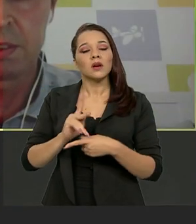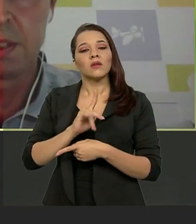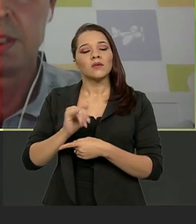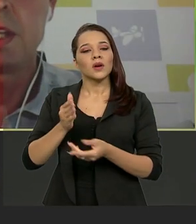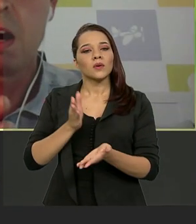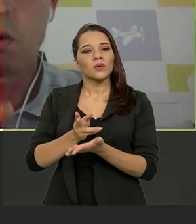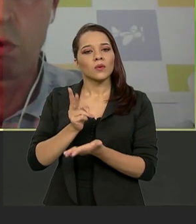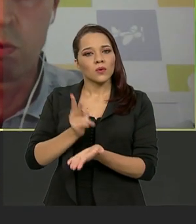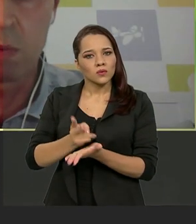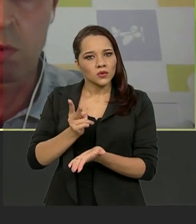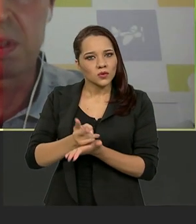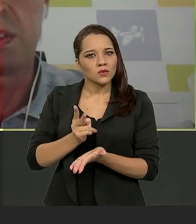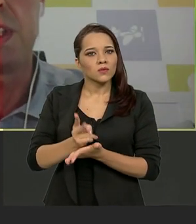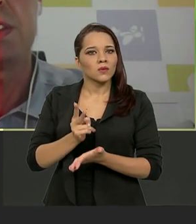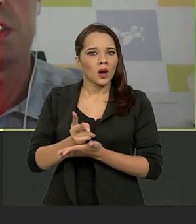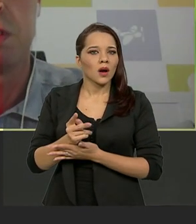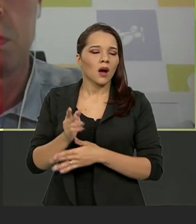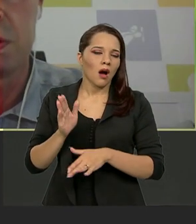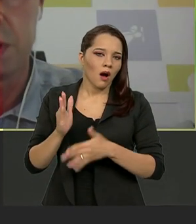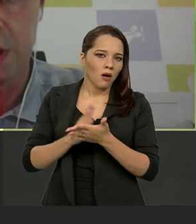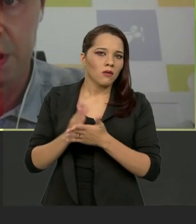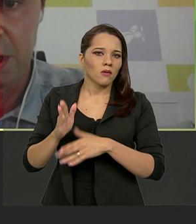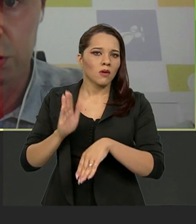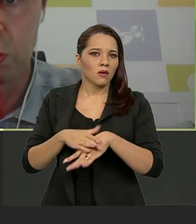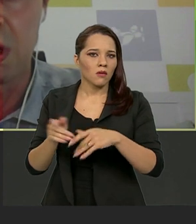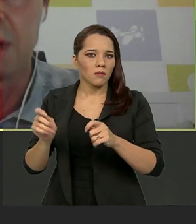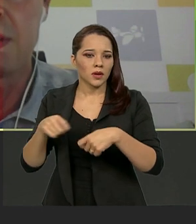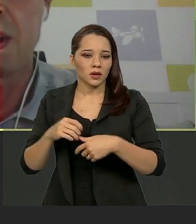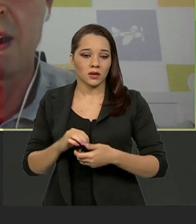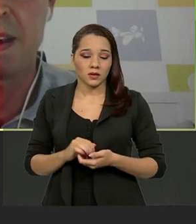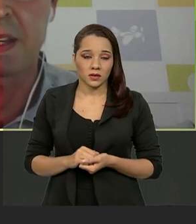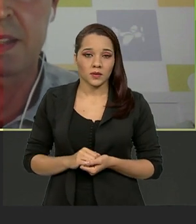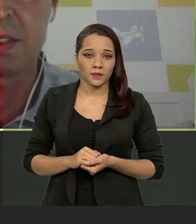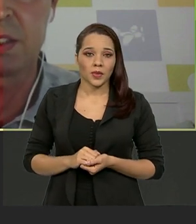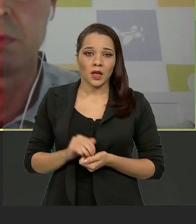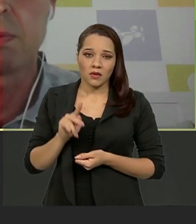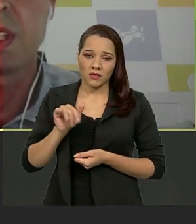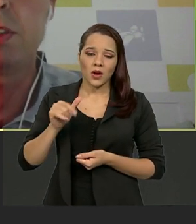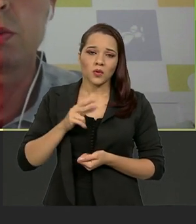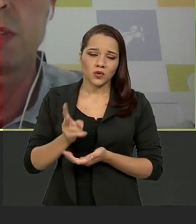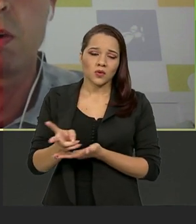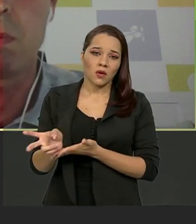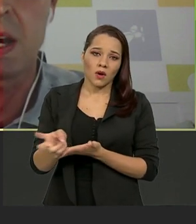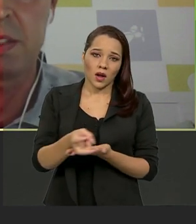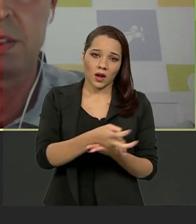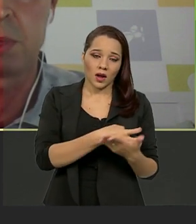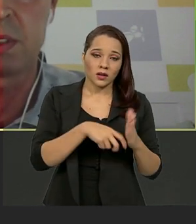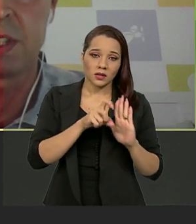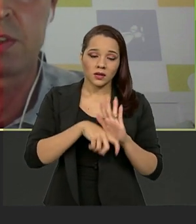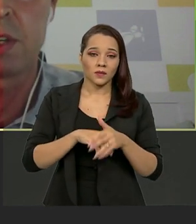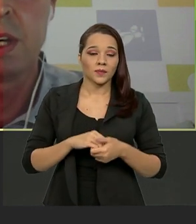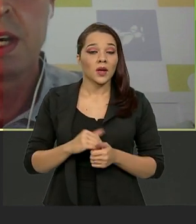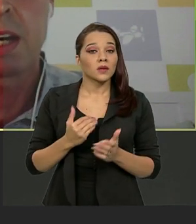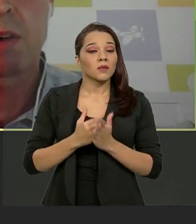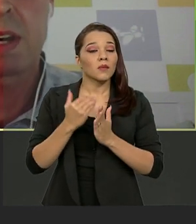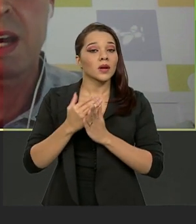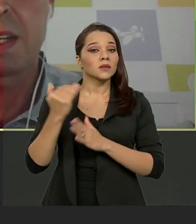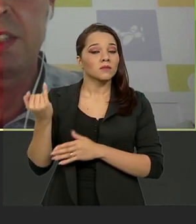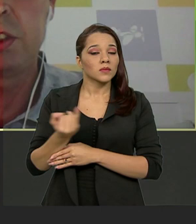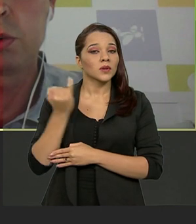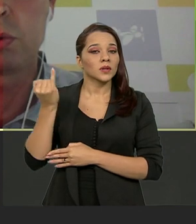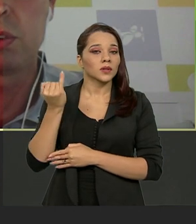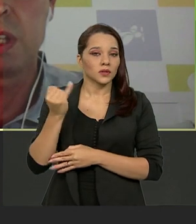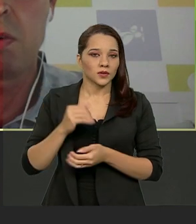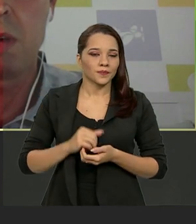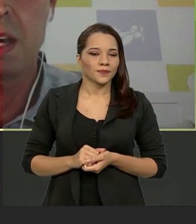manter alguma competência e vão manter a sua arrecadação. Isso é o mais importante. Agora, a